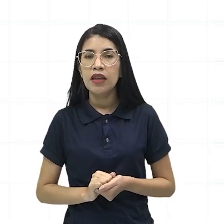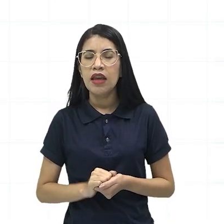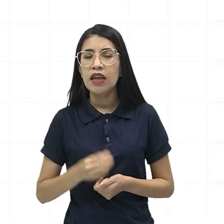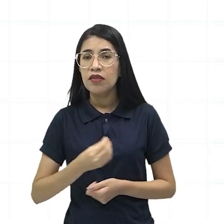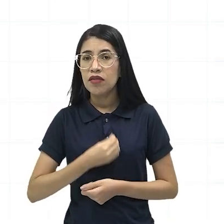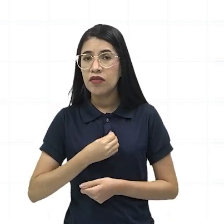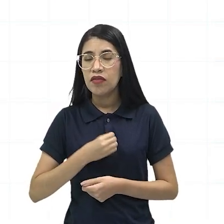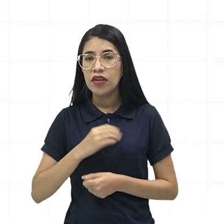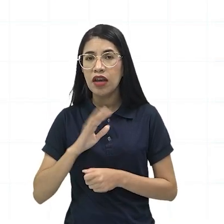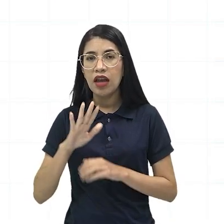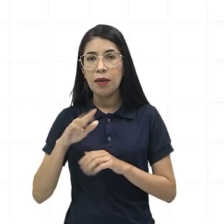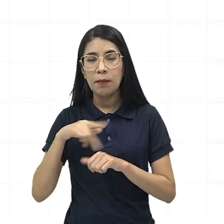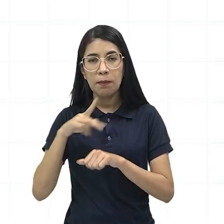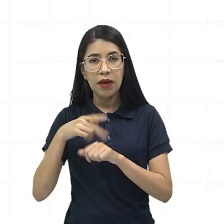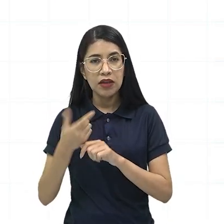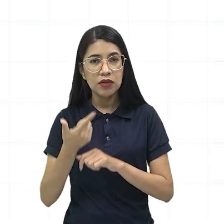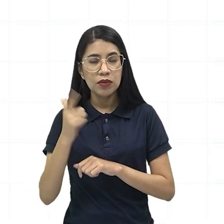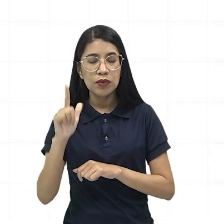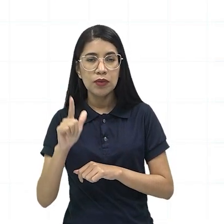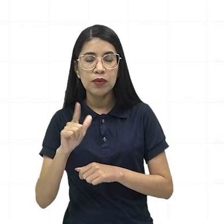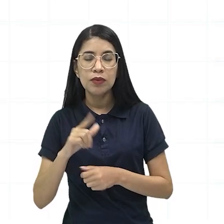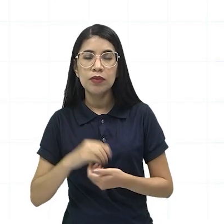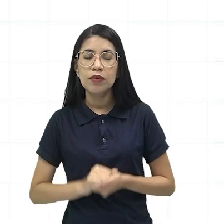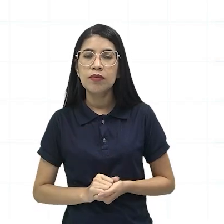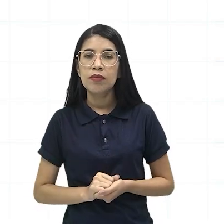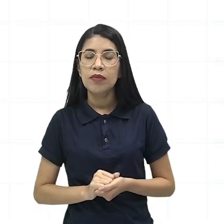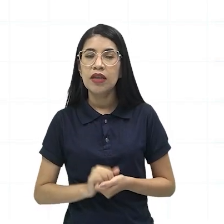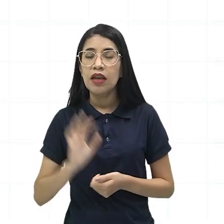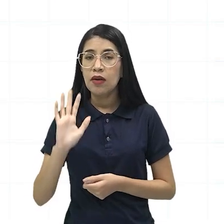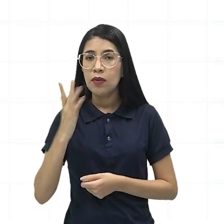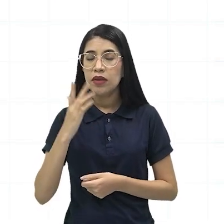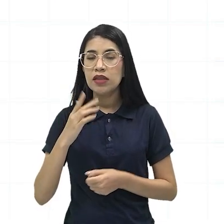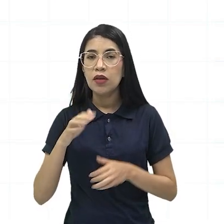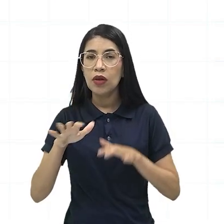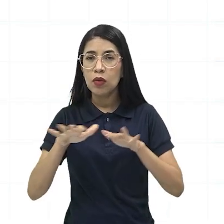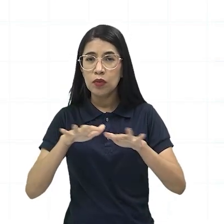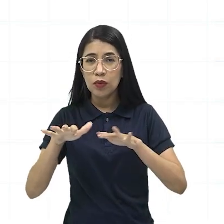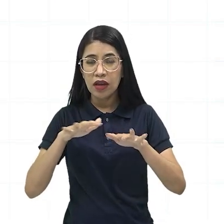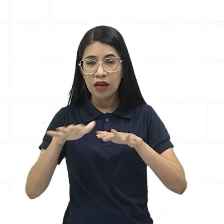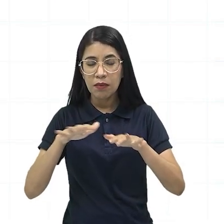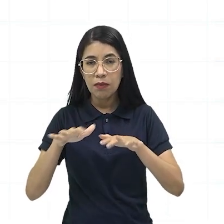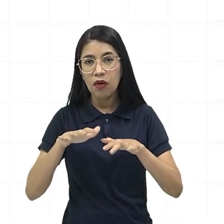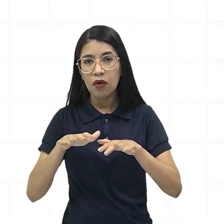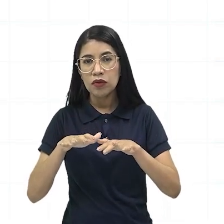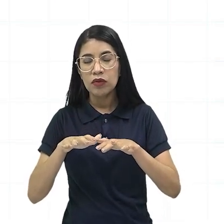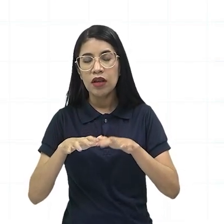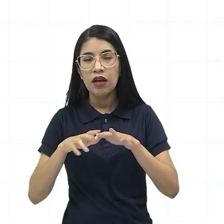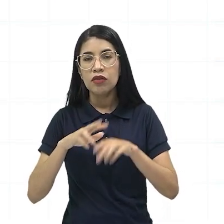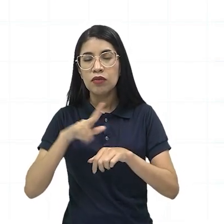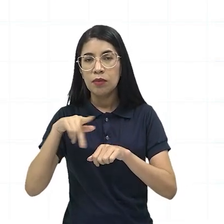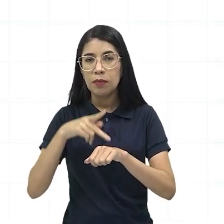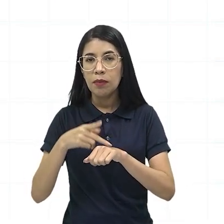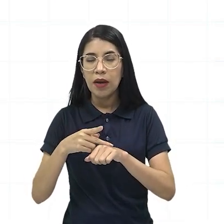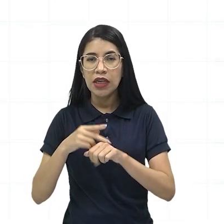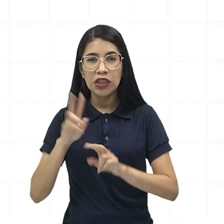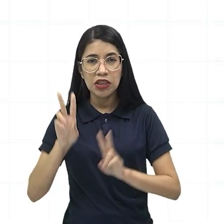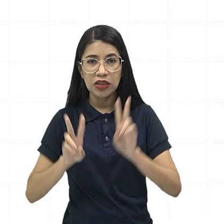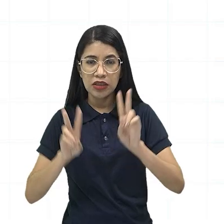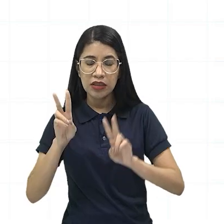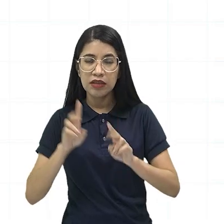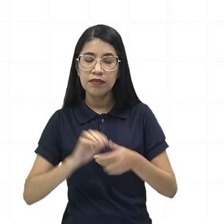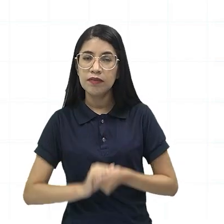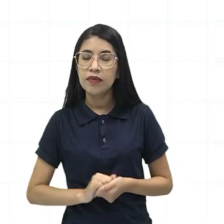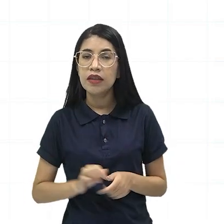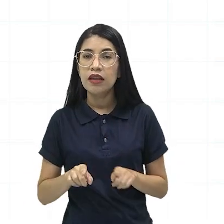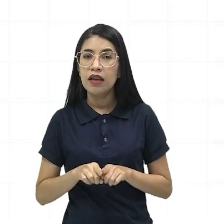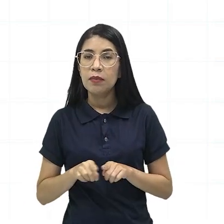esteve fora, passou esse terremoto, né, que teve no Chile. Chamou a atenção, foi um evento um tanto